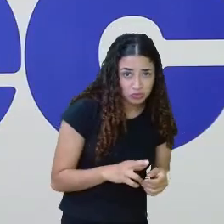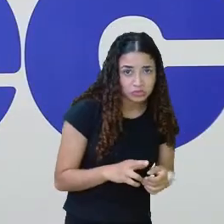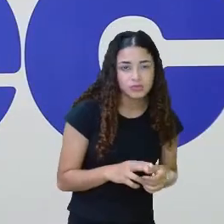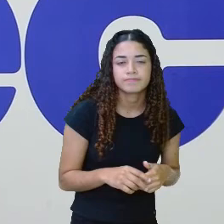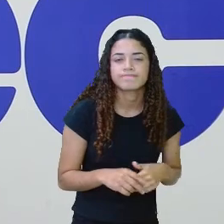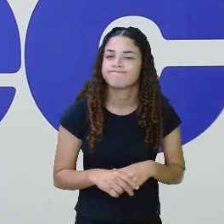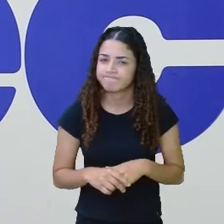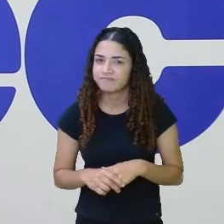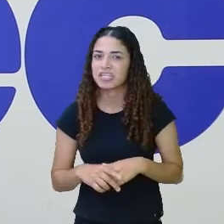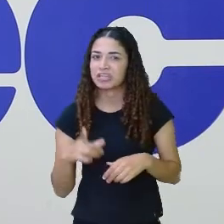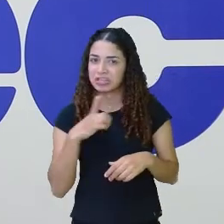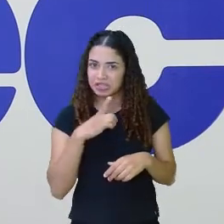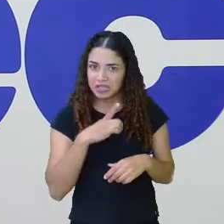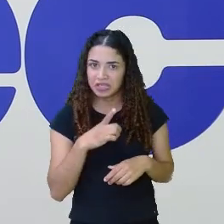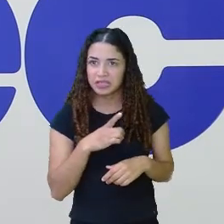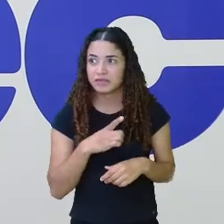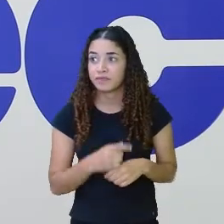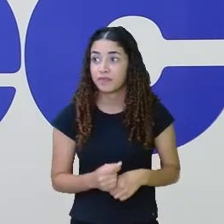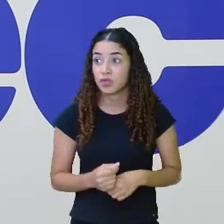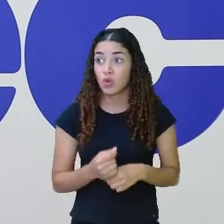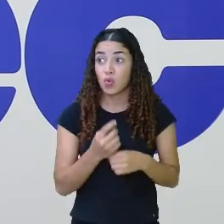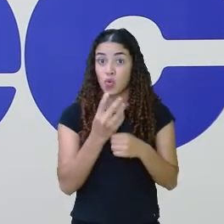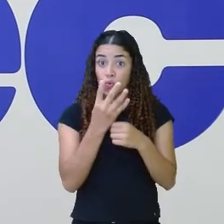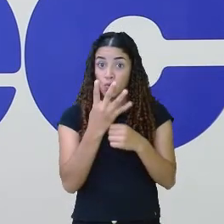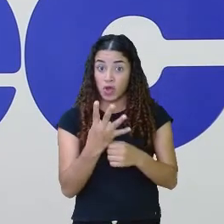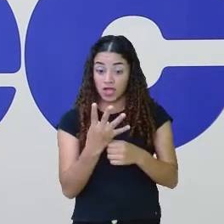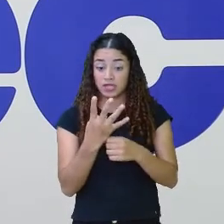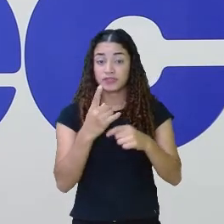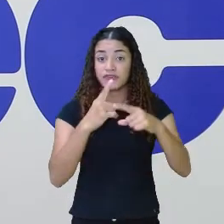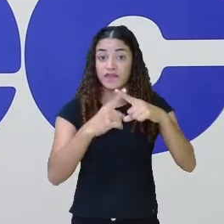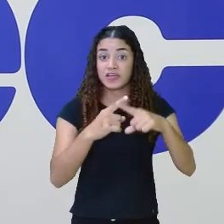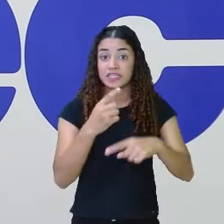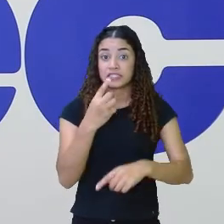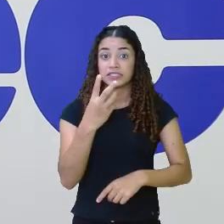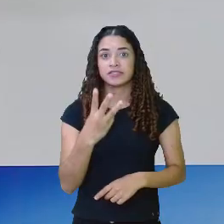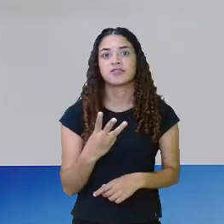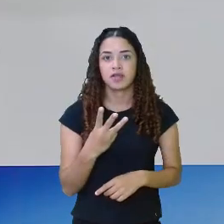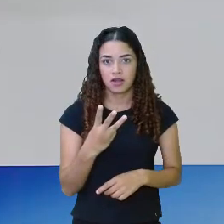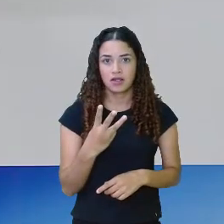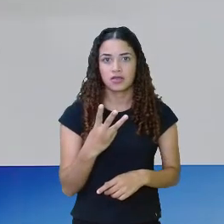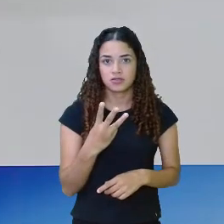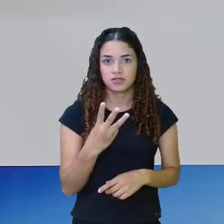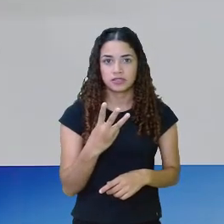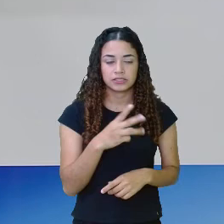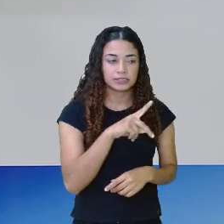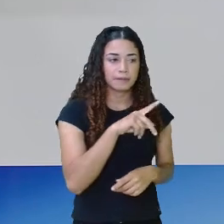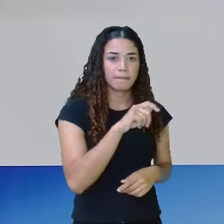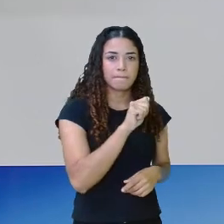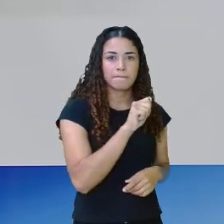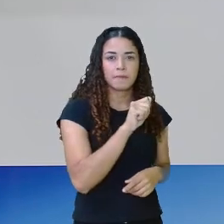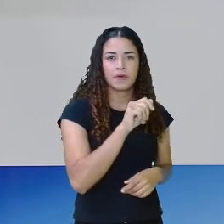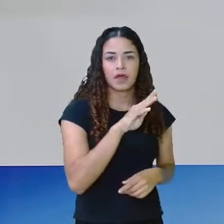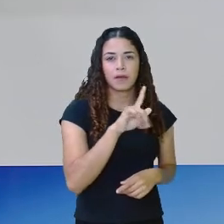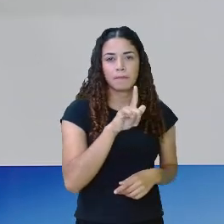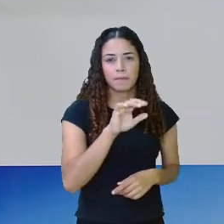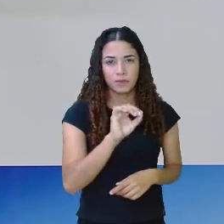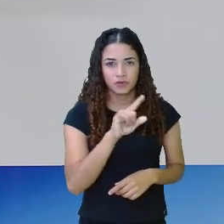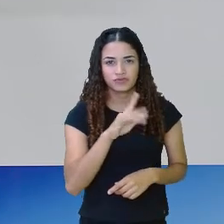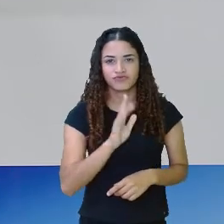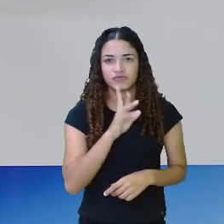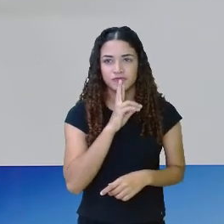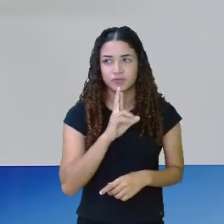algoritmo montado. 4 vezes 3, professora Kétia. 4 O Pablo. vezes 3, Pablo, maravilhoso.